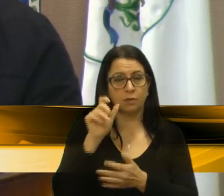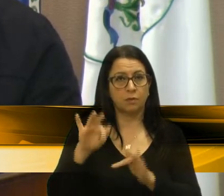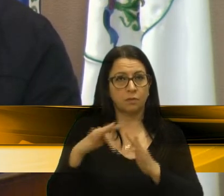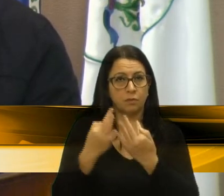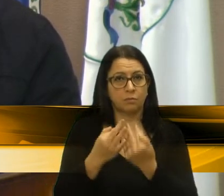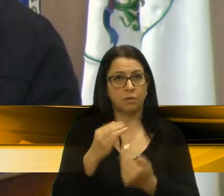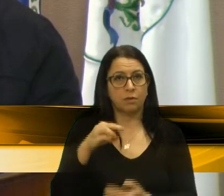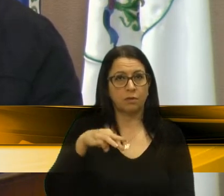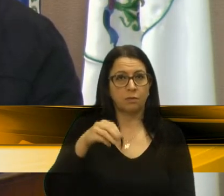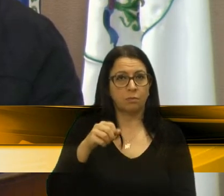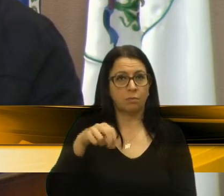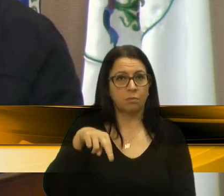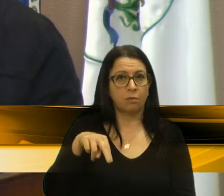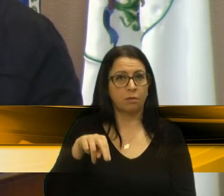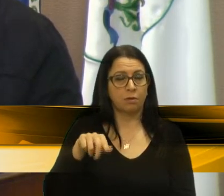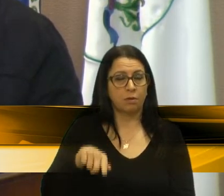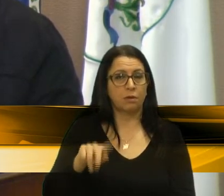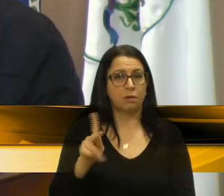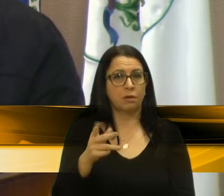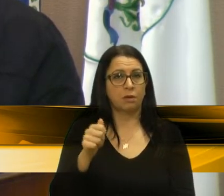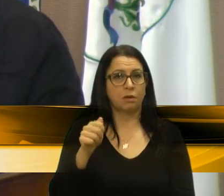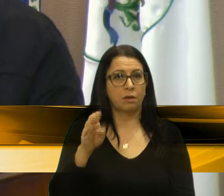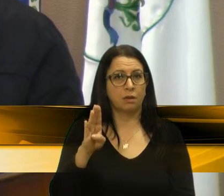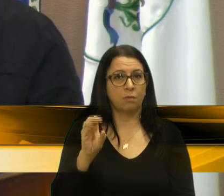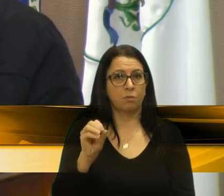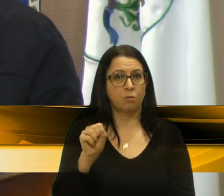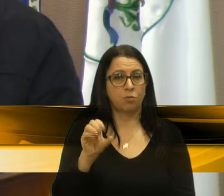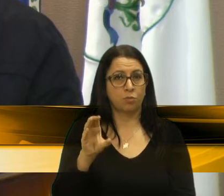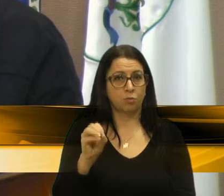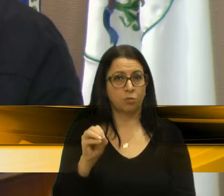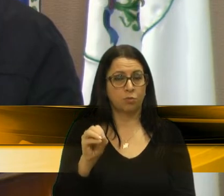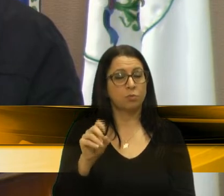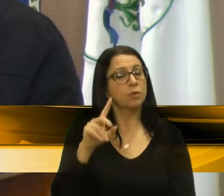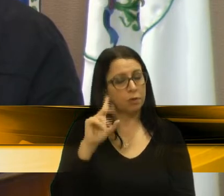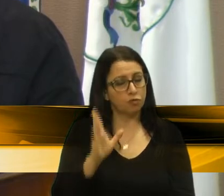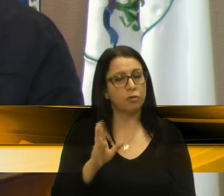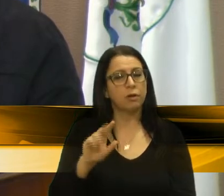Manhã Bosco. Eu, em outras oportunidades, já